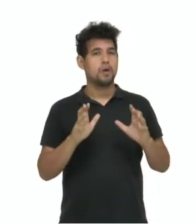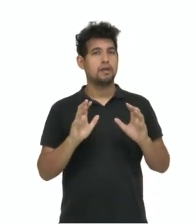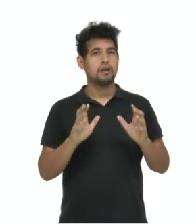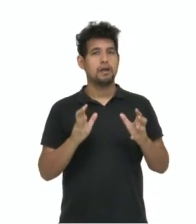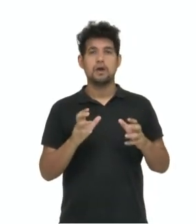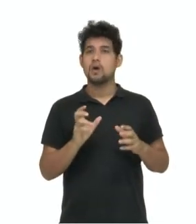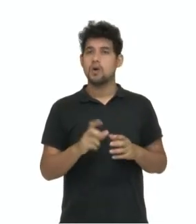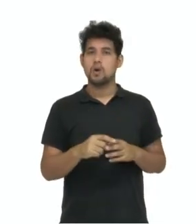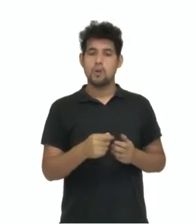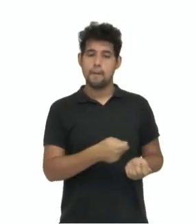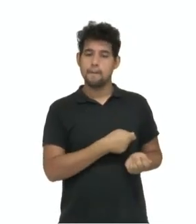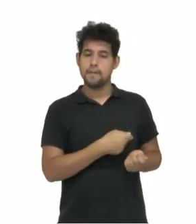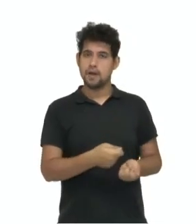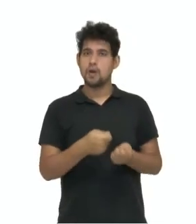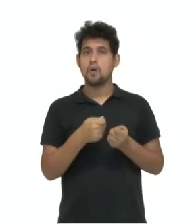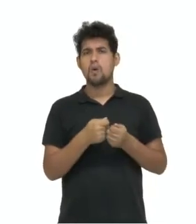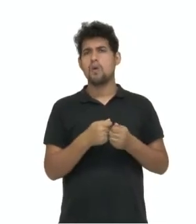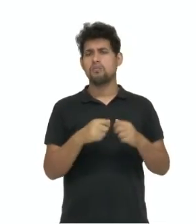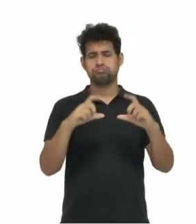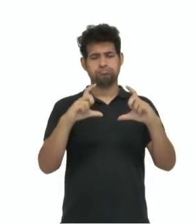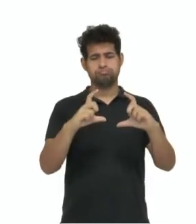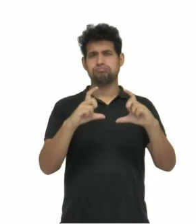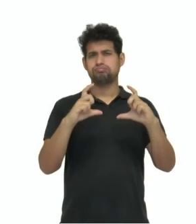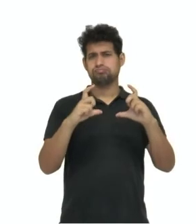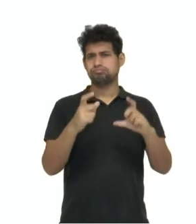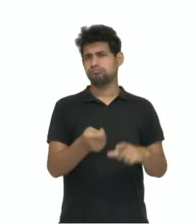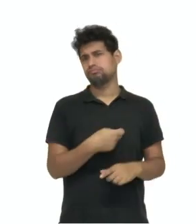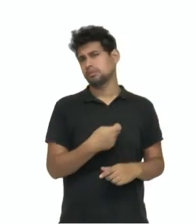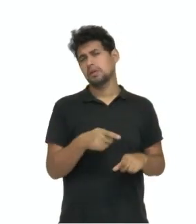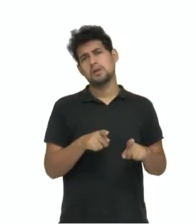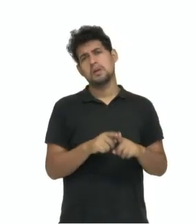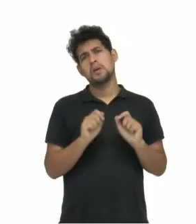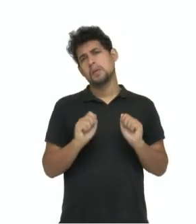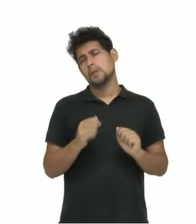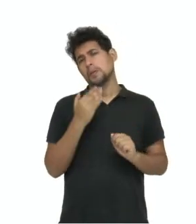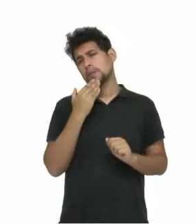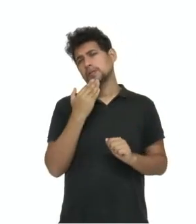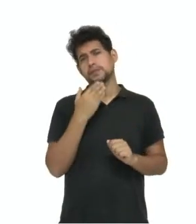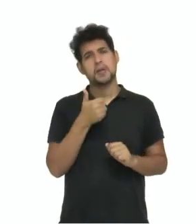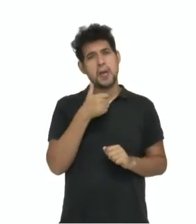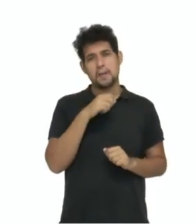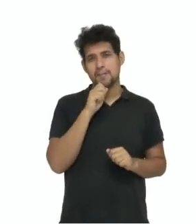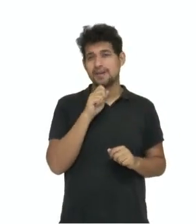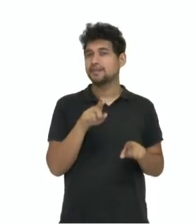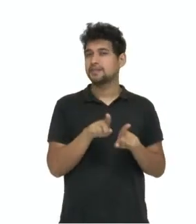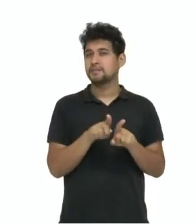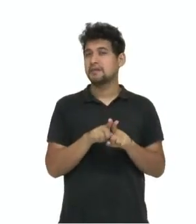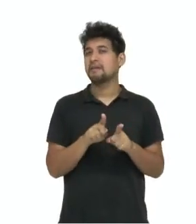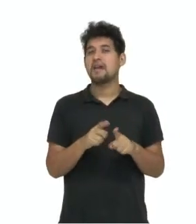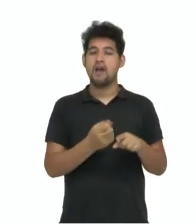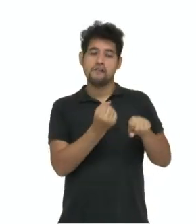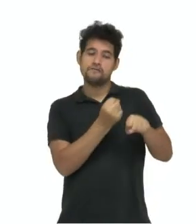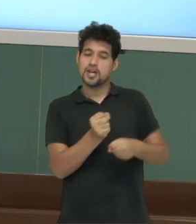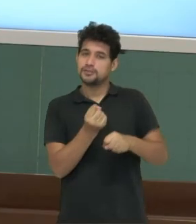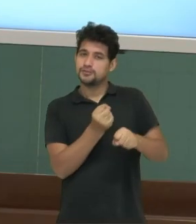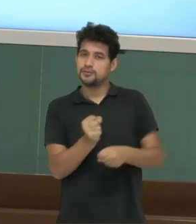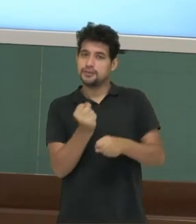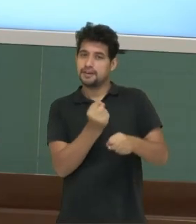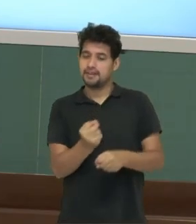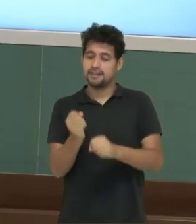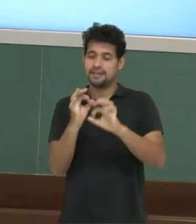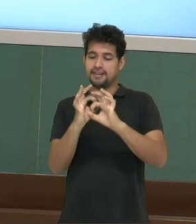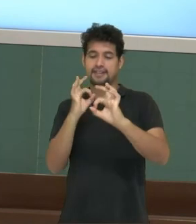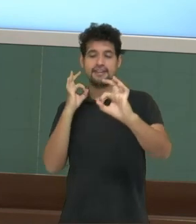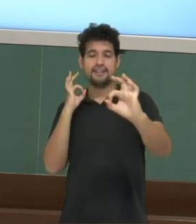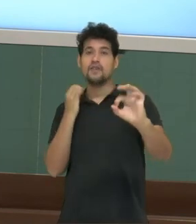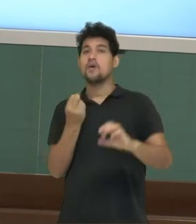ou um arco pequeno. Pode ser até empreste aí da sua mãe o cabo de vassoura, né? Ou procure uma bola que